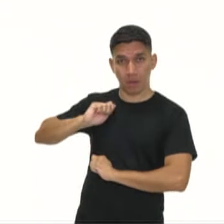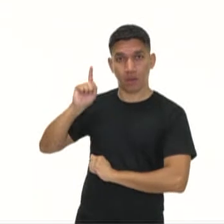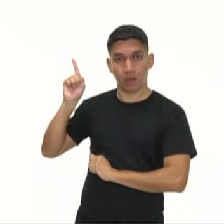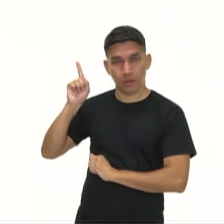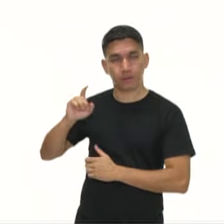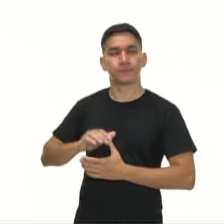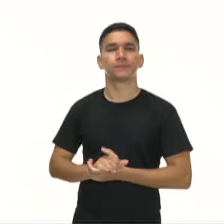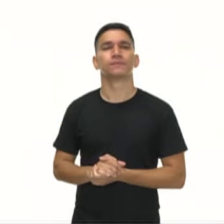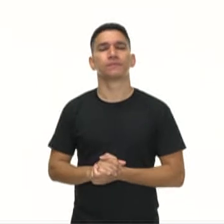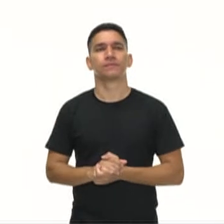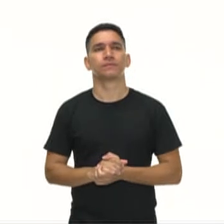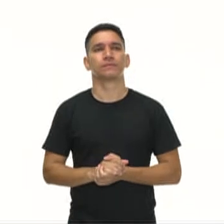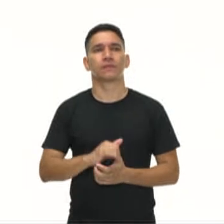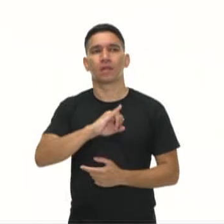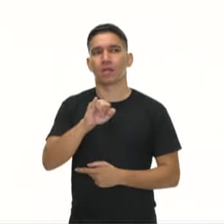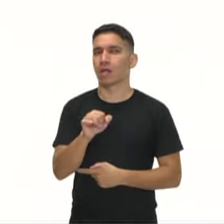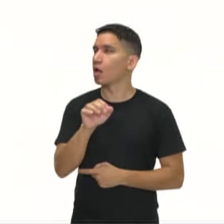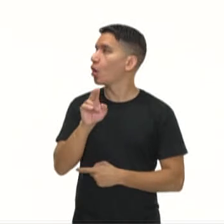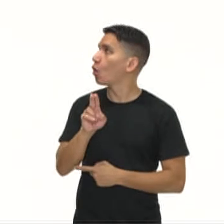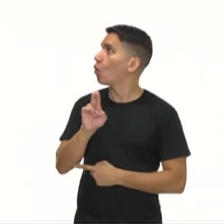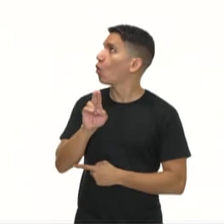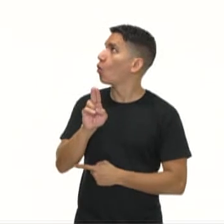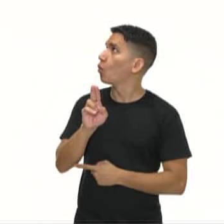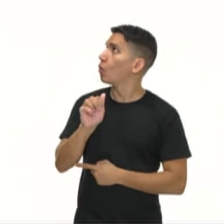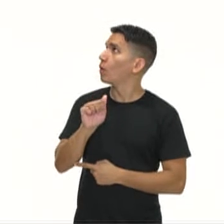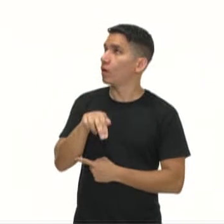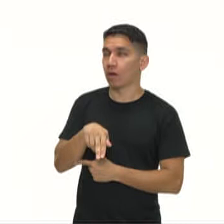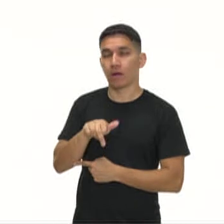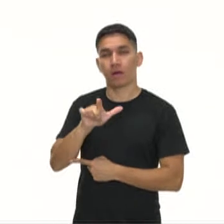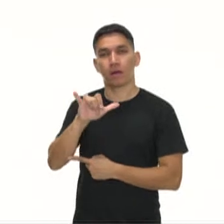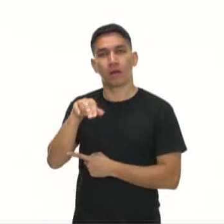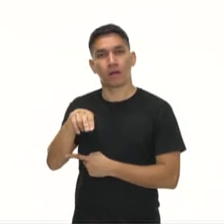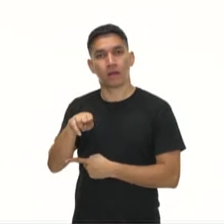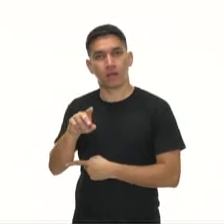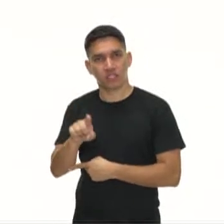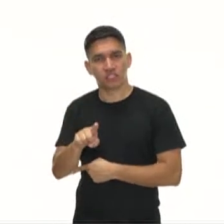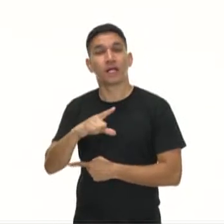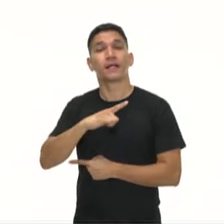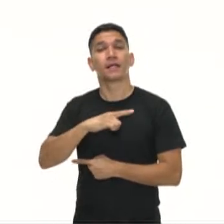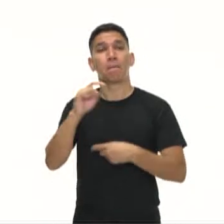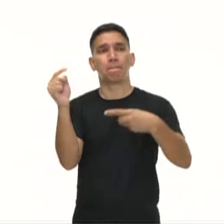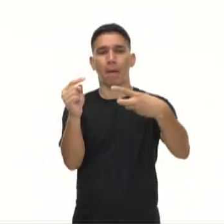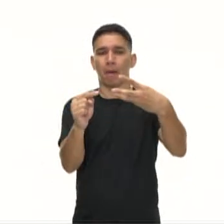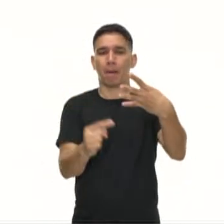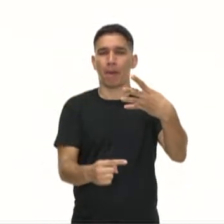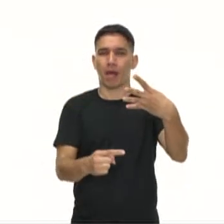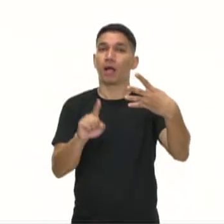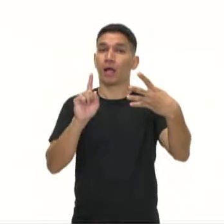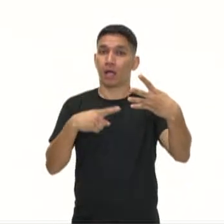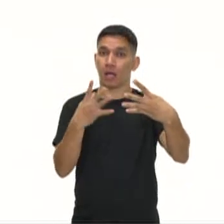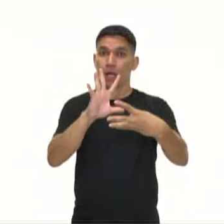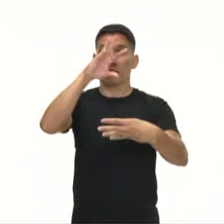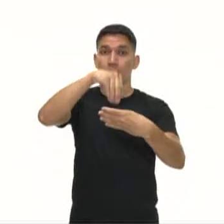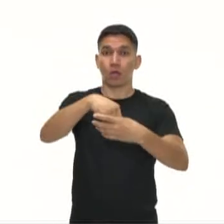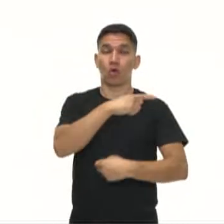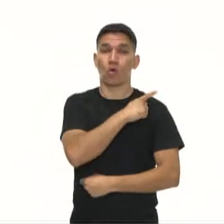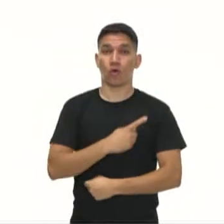Lins, né, que está ali na imagem, são quatro fatores que fazem parte de um governo autoritário.